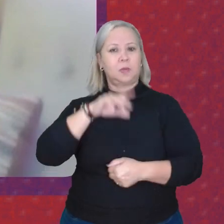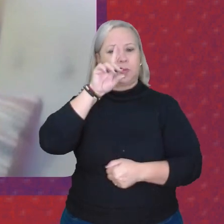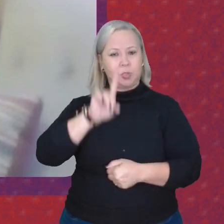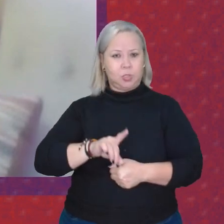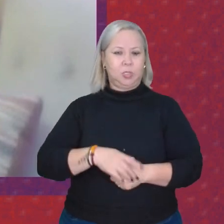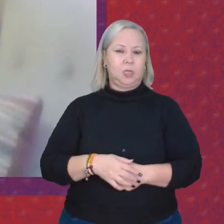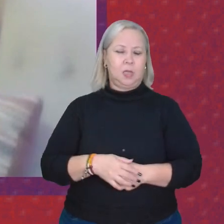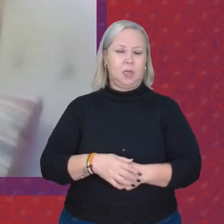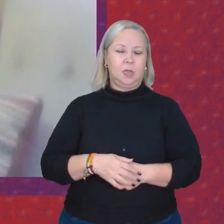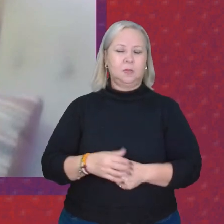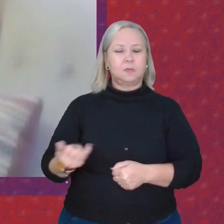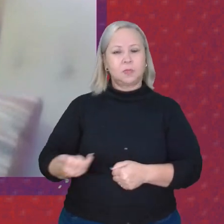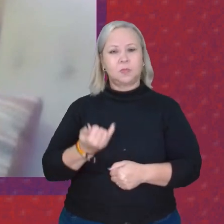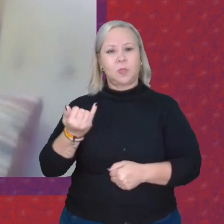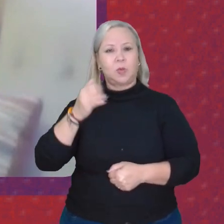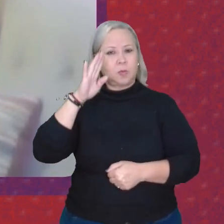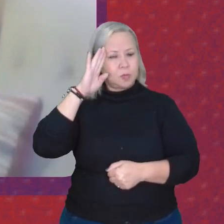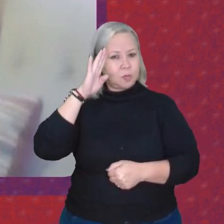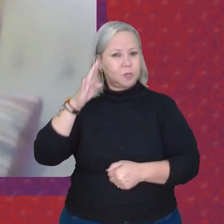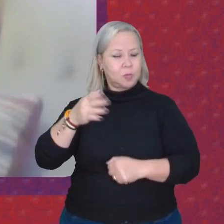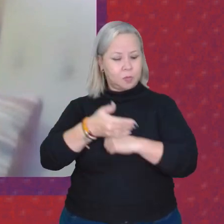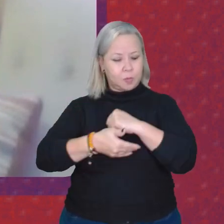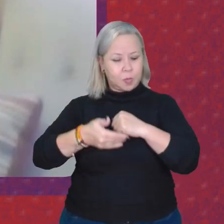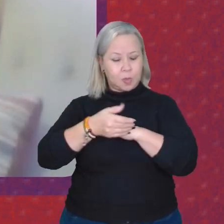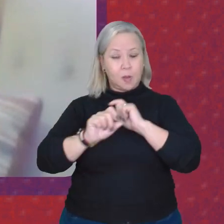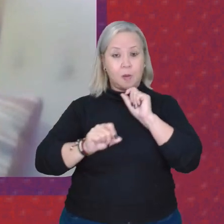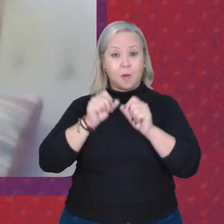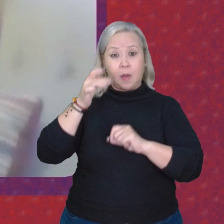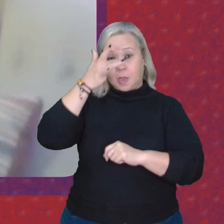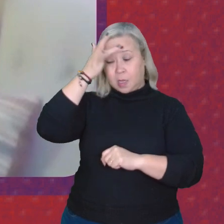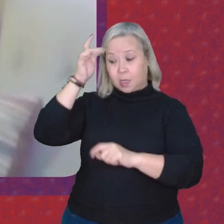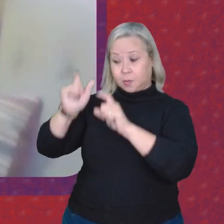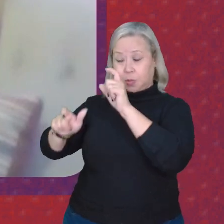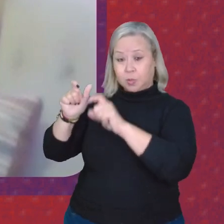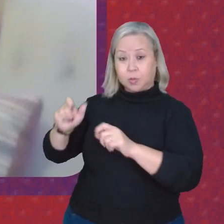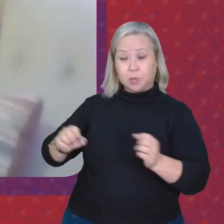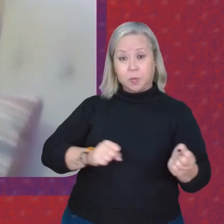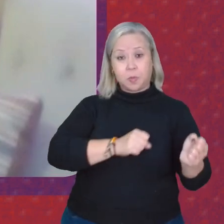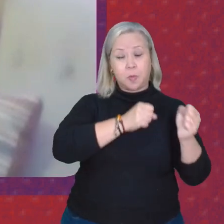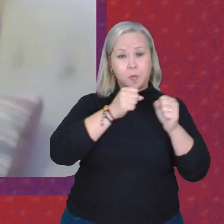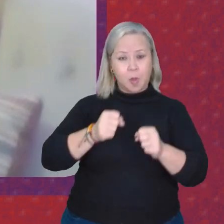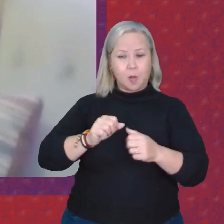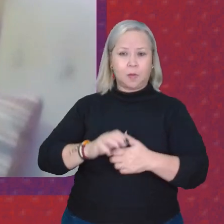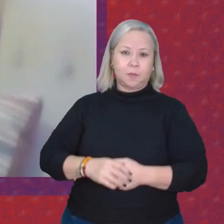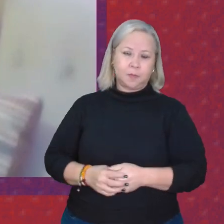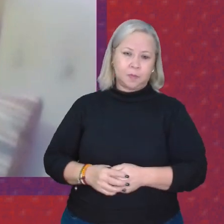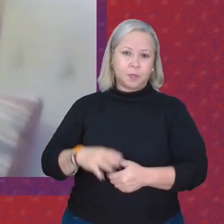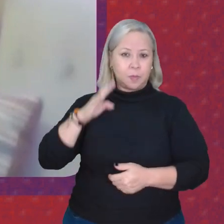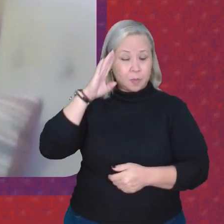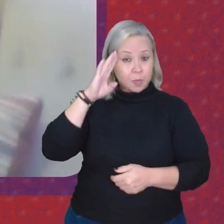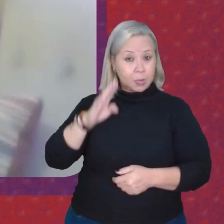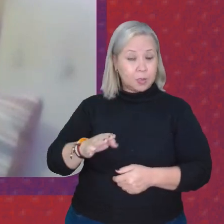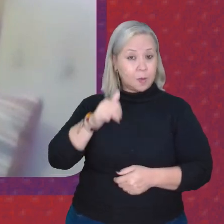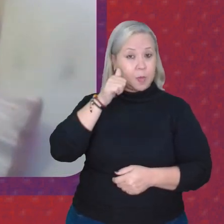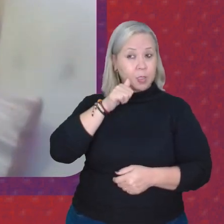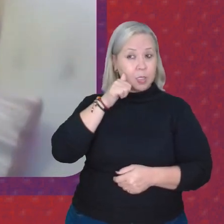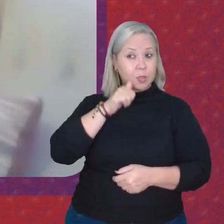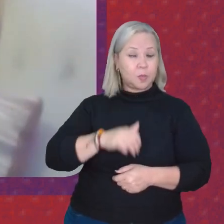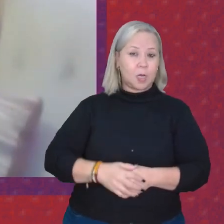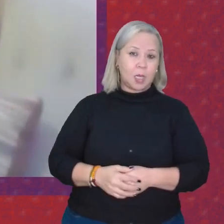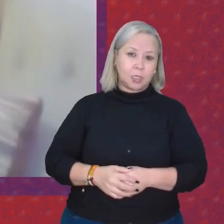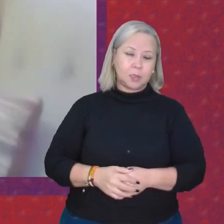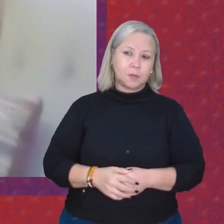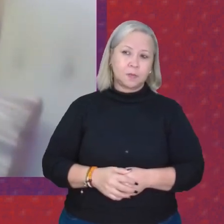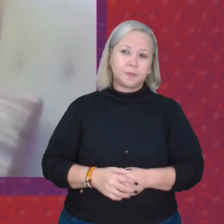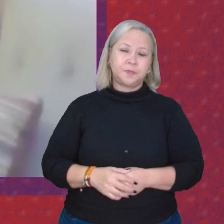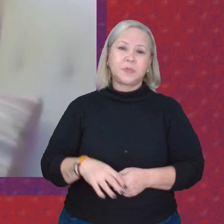direitos essenciais e fundamentais para que as pessoas também possam, e principalmente as mulheres, se